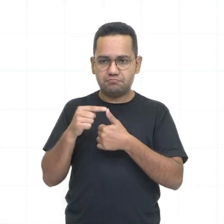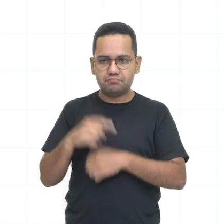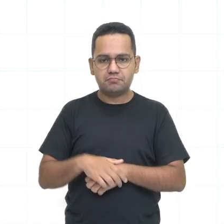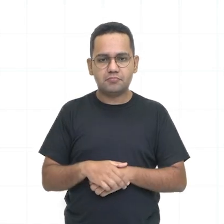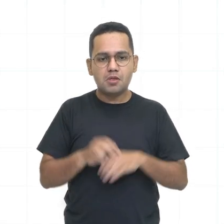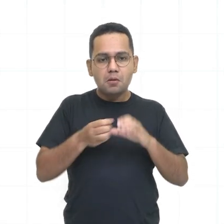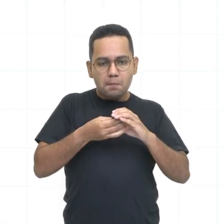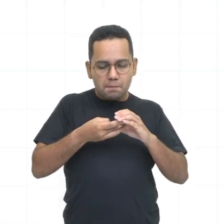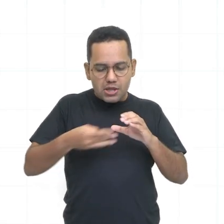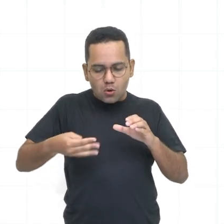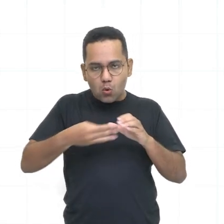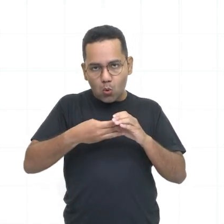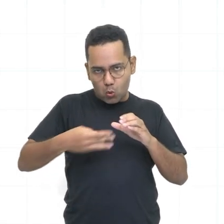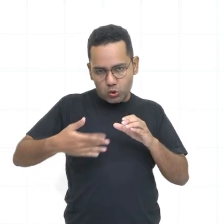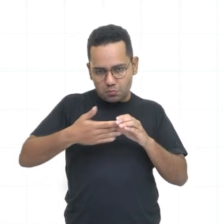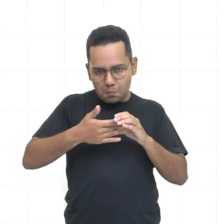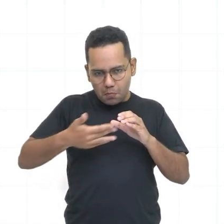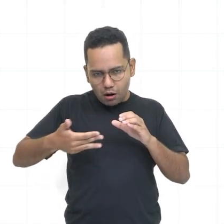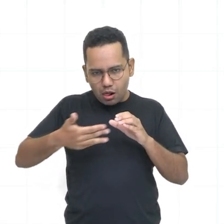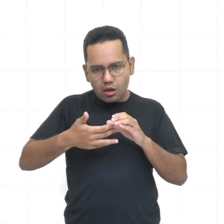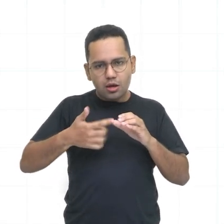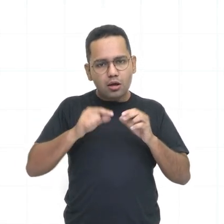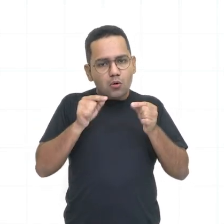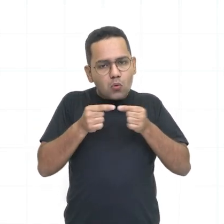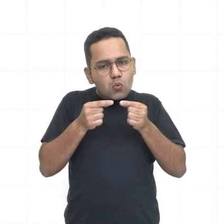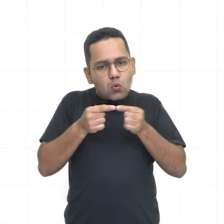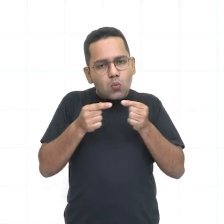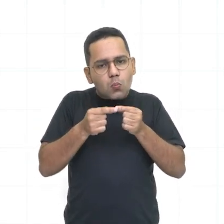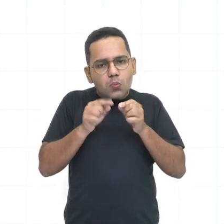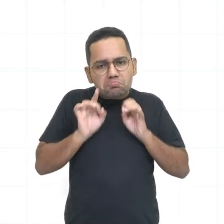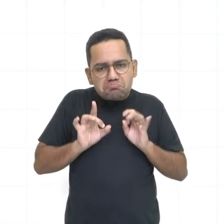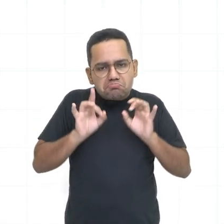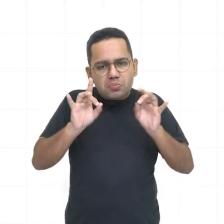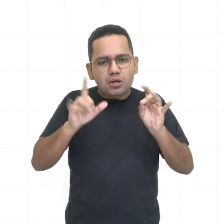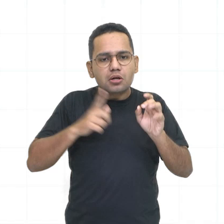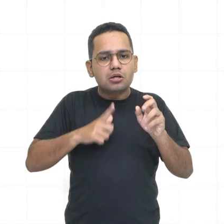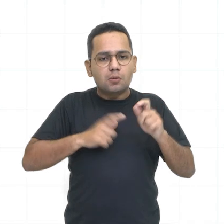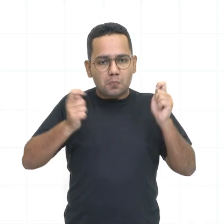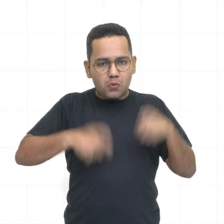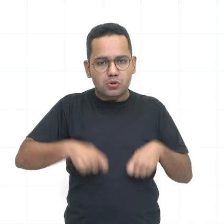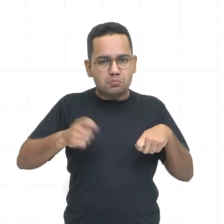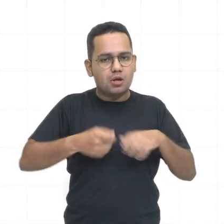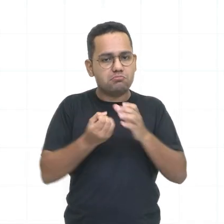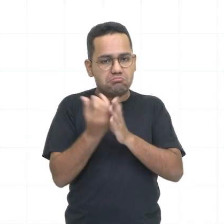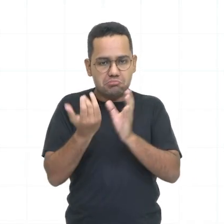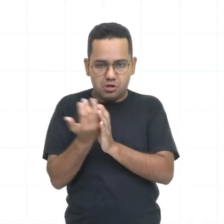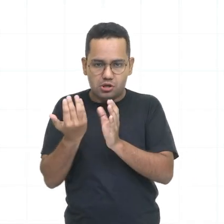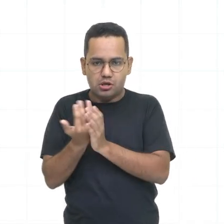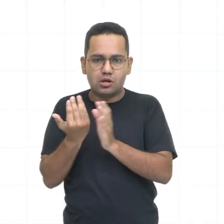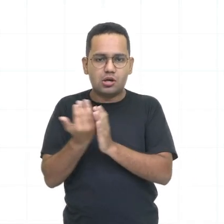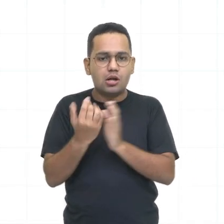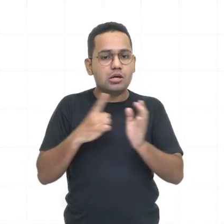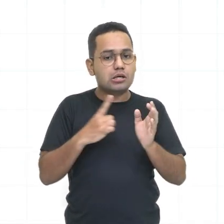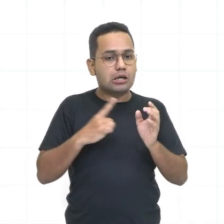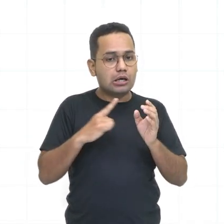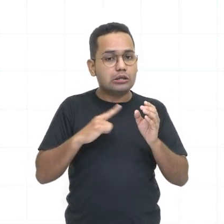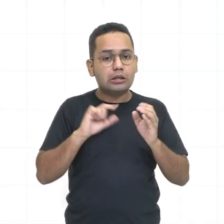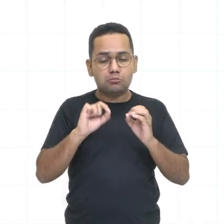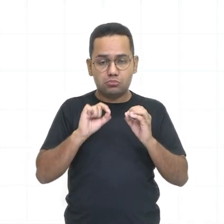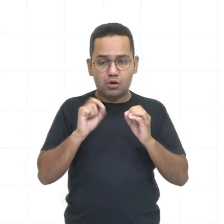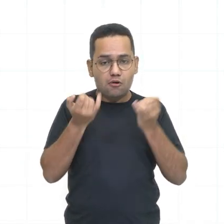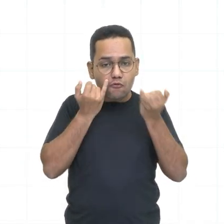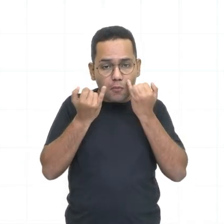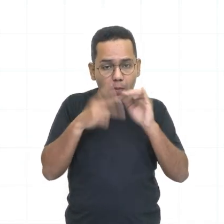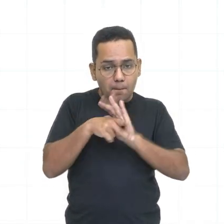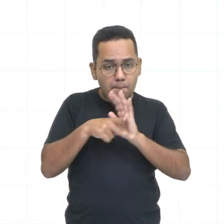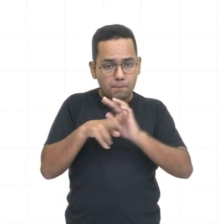mitocôndria, né? As mitocôndrias são organelas especiais com capacidade de se reproduzir, uma vez que contém moléculas